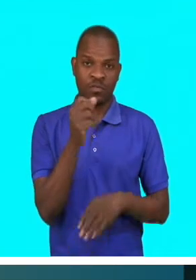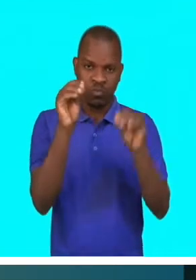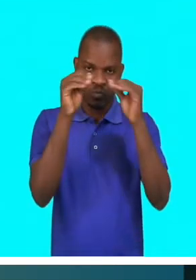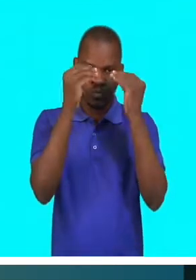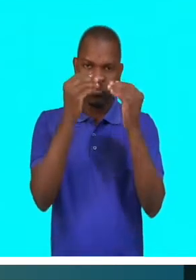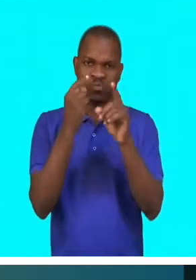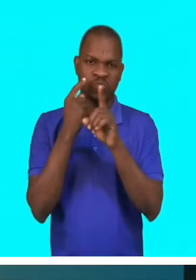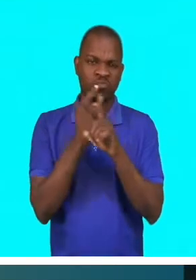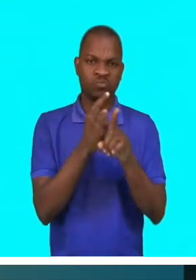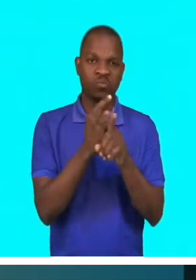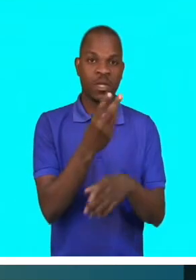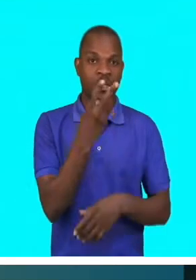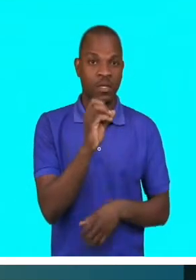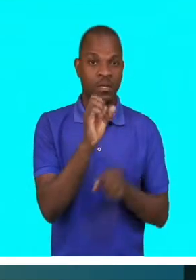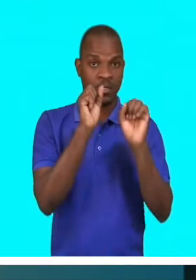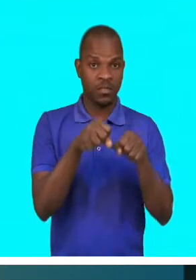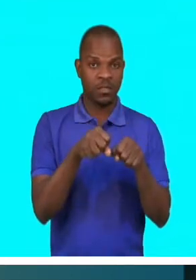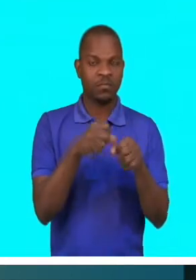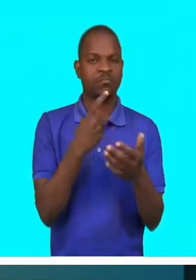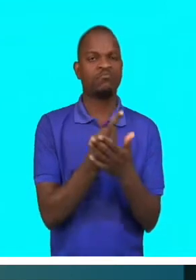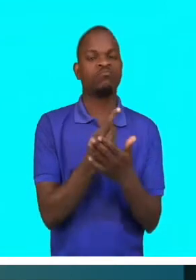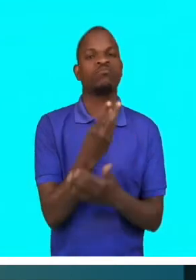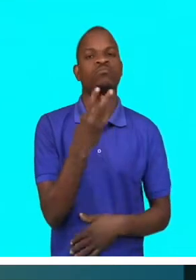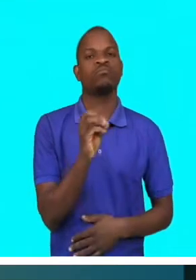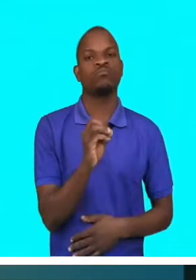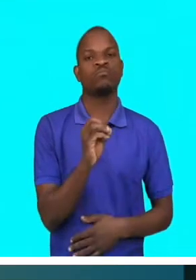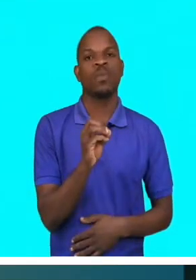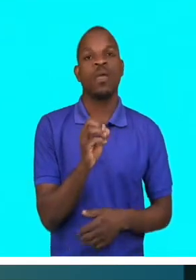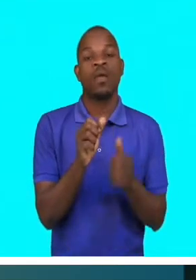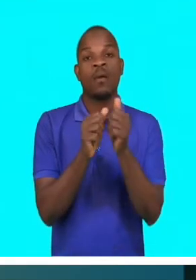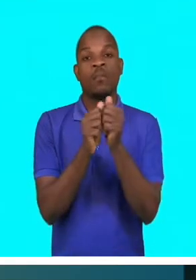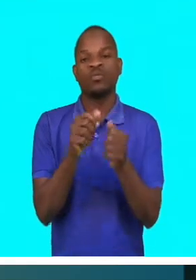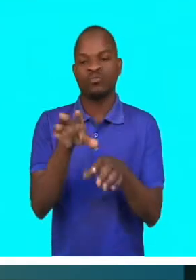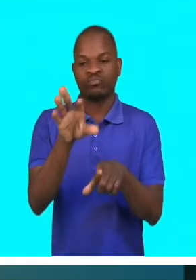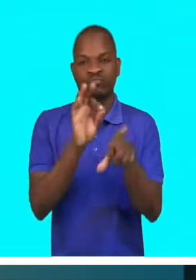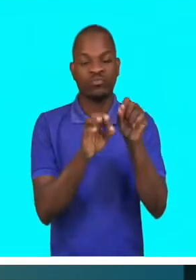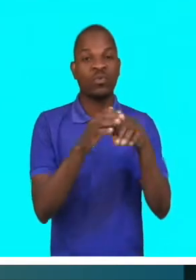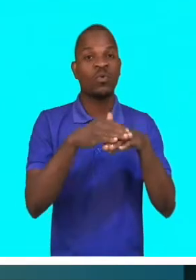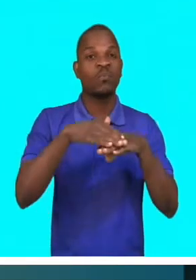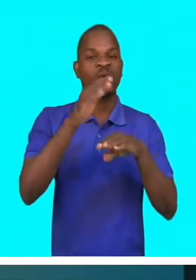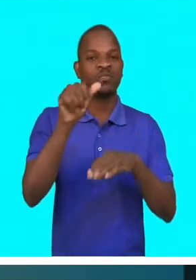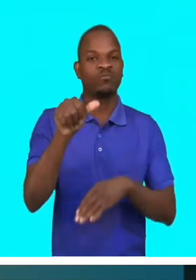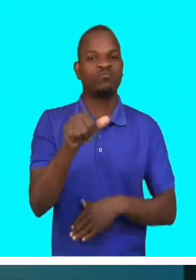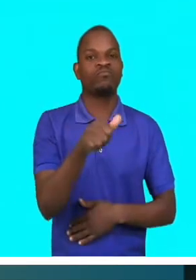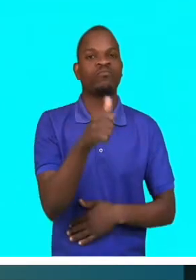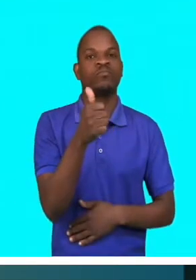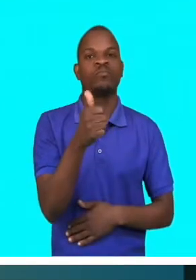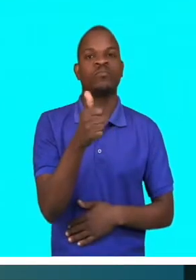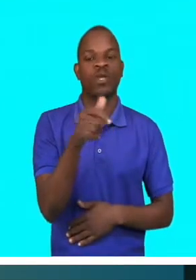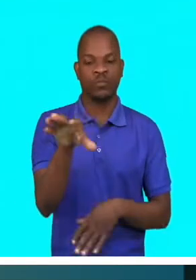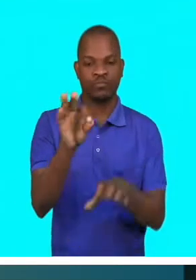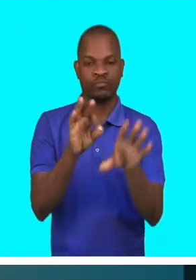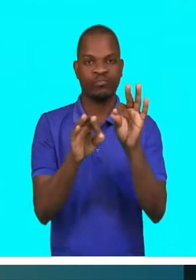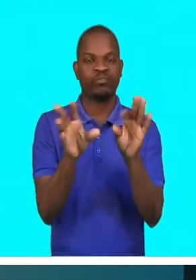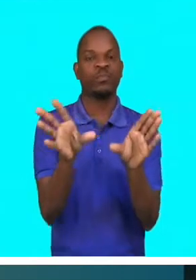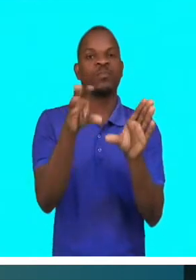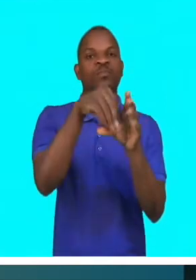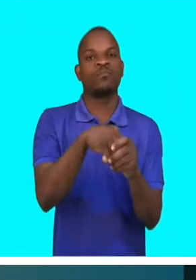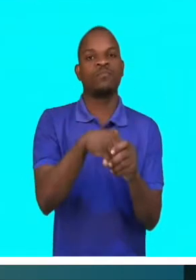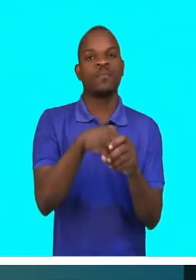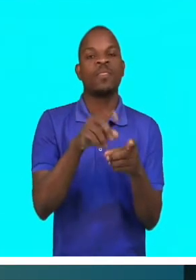um curso no qual devem participar 30. Esses 30 têm que estar presentes e nós procuramos sempre aqueles que estão ativos e os melhores que podem considerar-se,